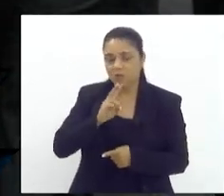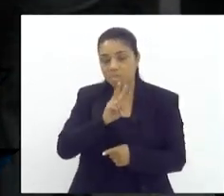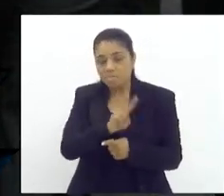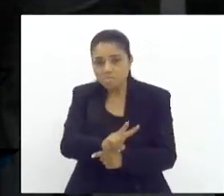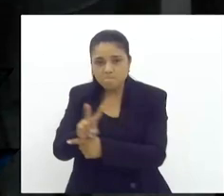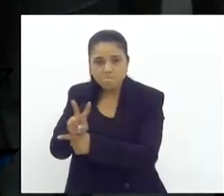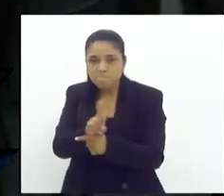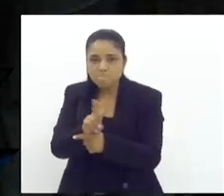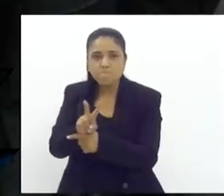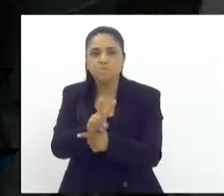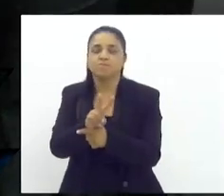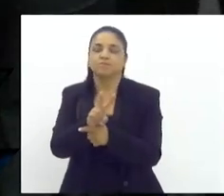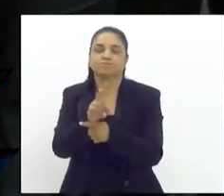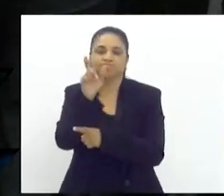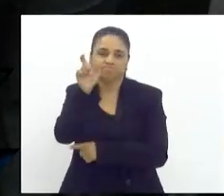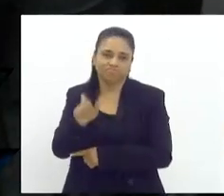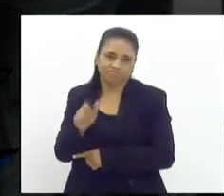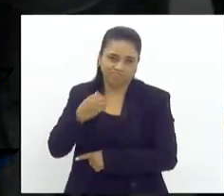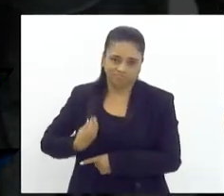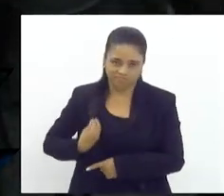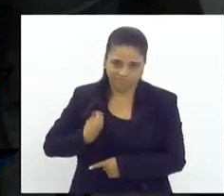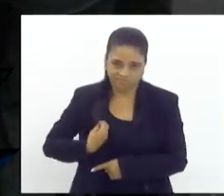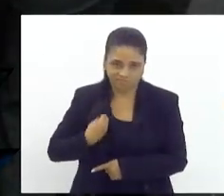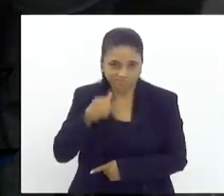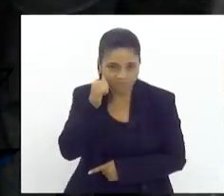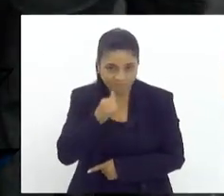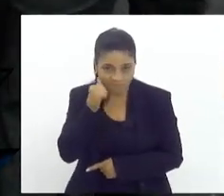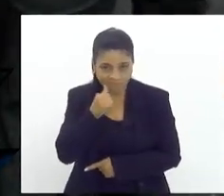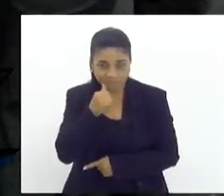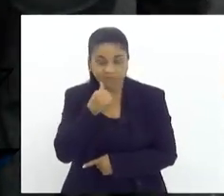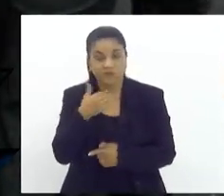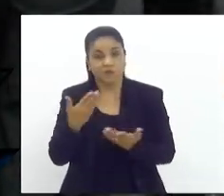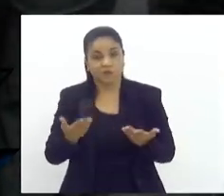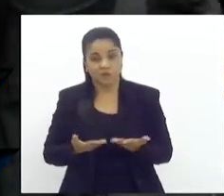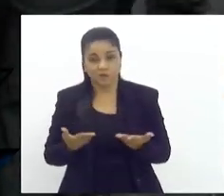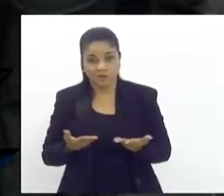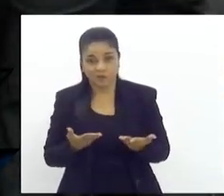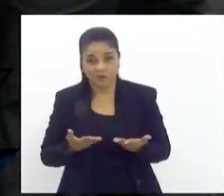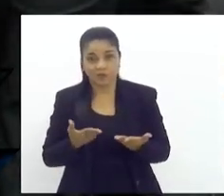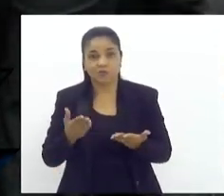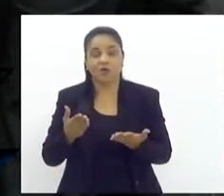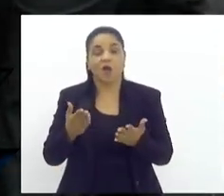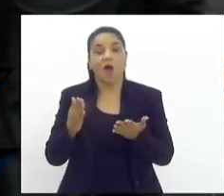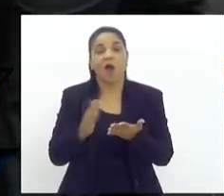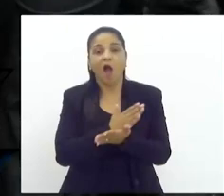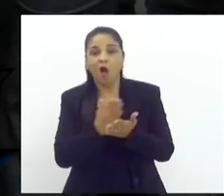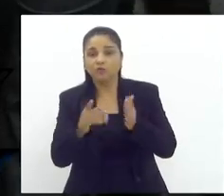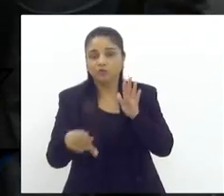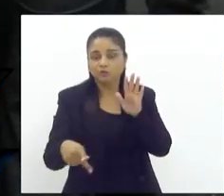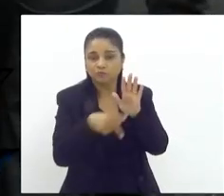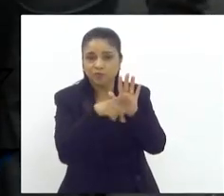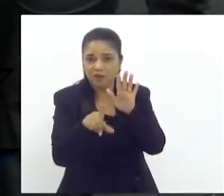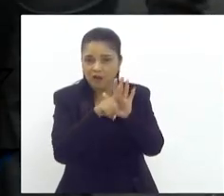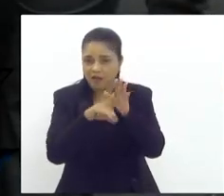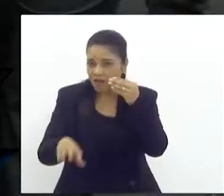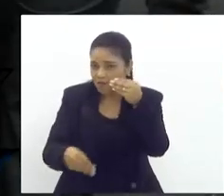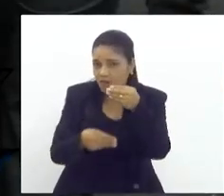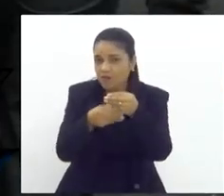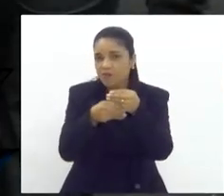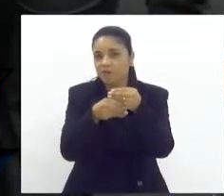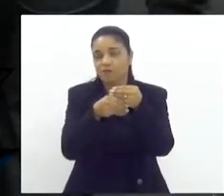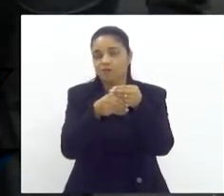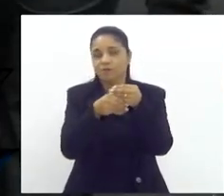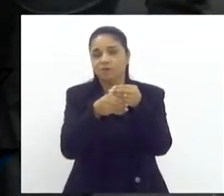a vida das nossas mulheres é por isso que nós temos aqui alguns projetos de lei complementar por exemplo